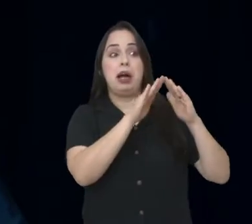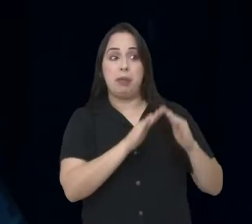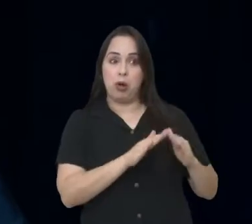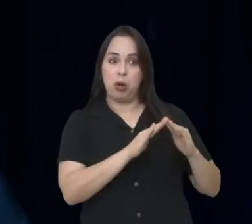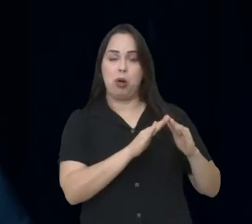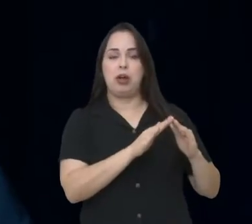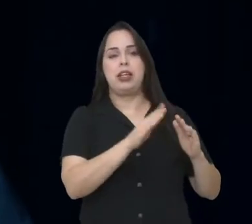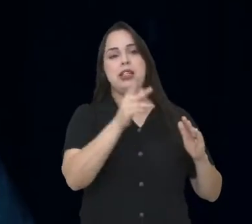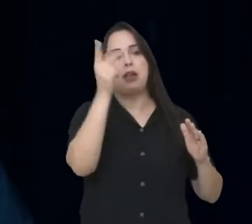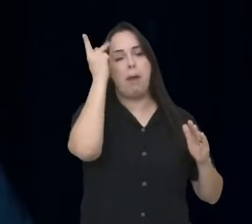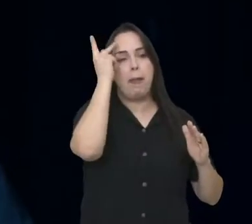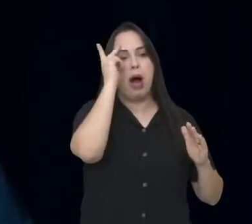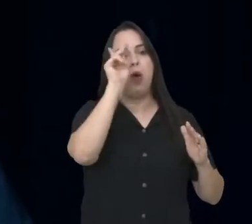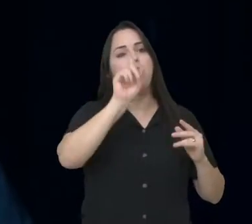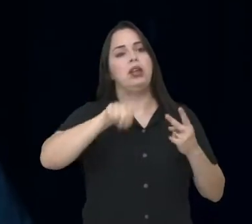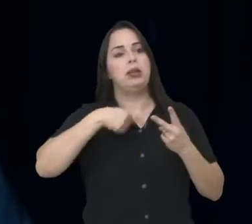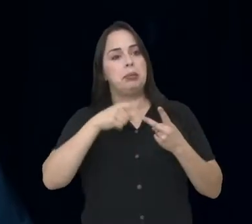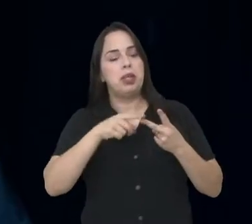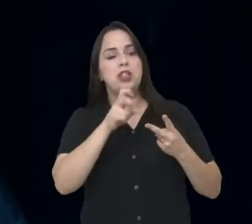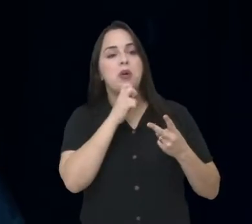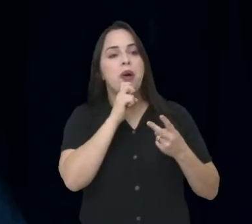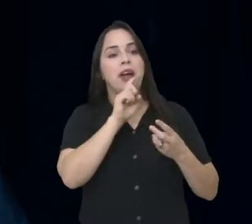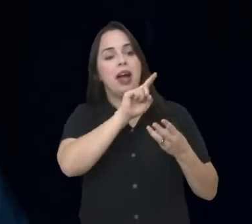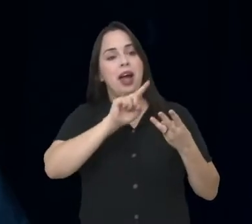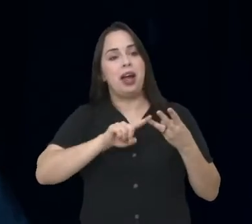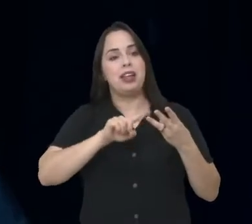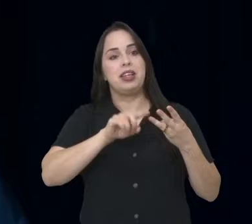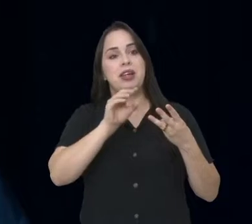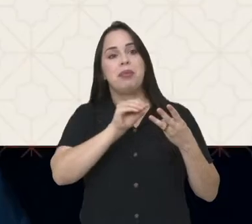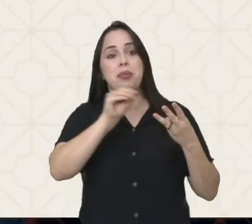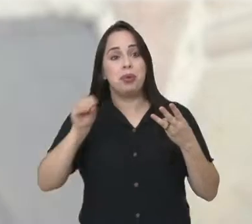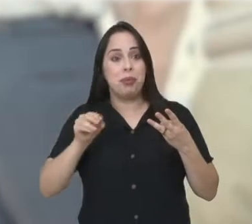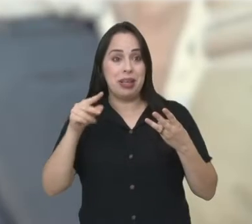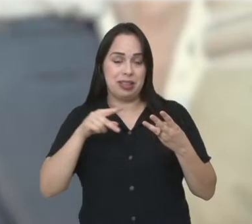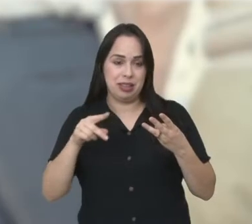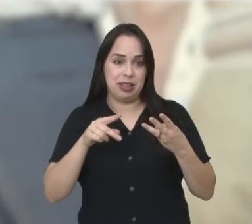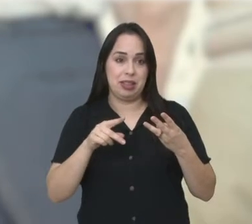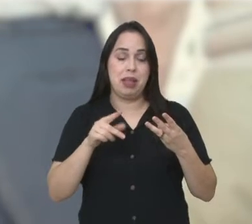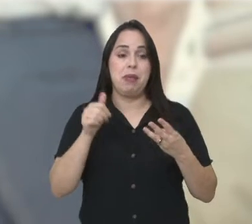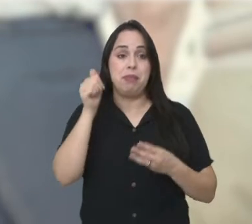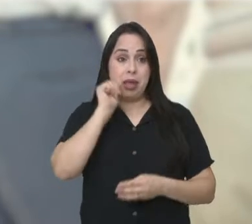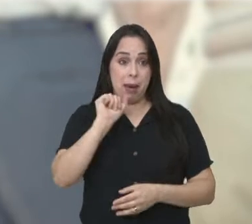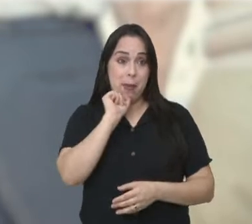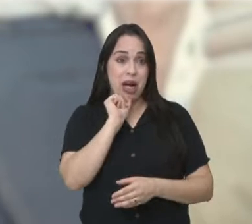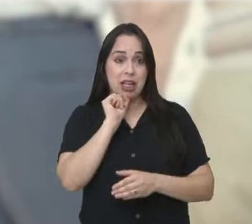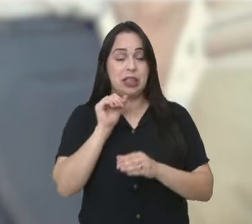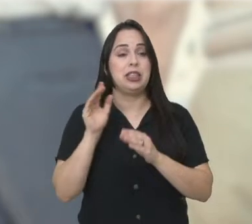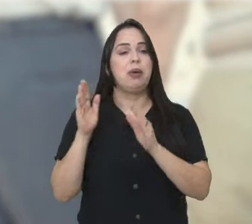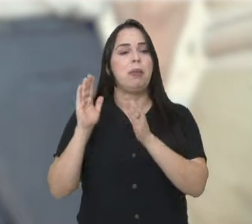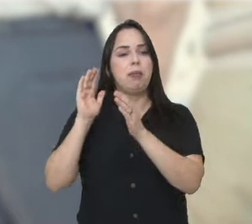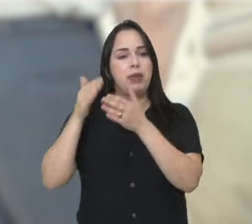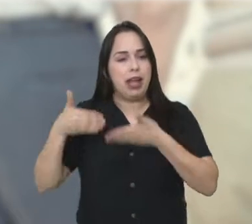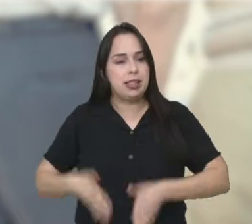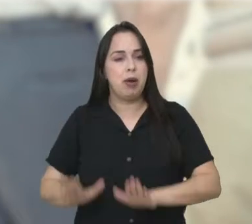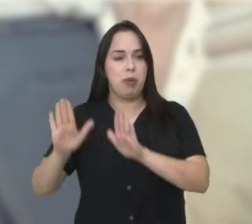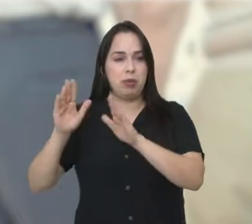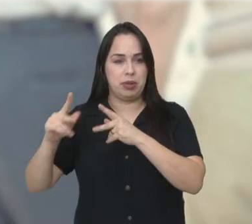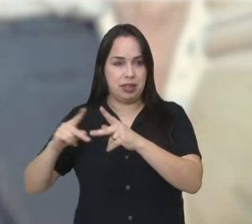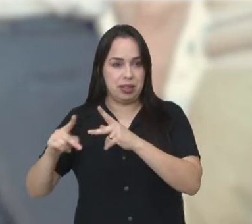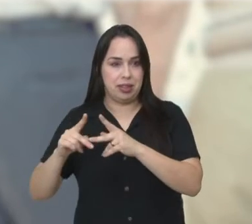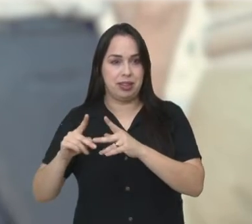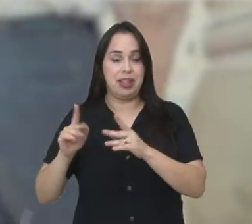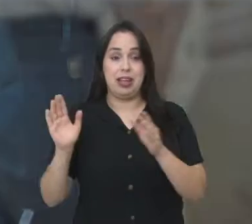Paulo, Sorocaba, tal, e acabou ficando em São José. E minha mãe é de São José, ele conheceu minha mãe, se casaram e a gente